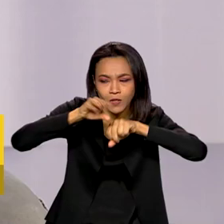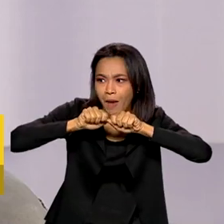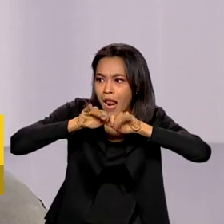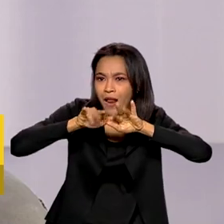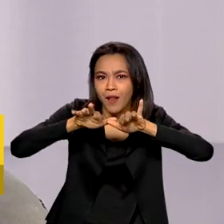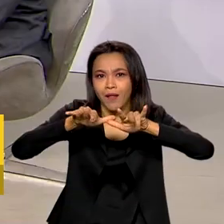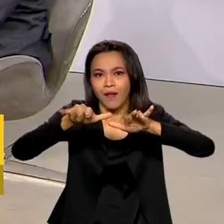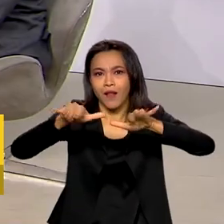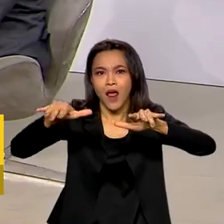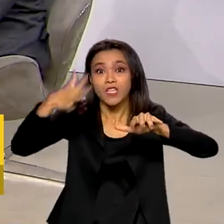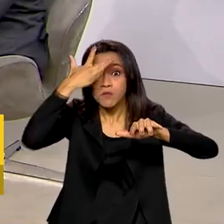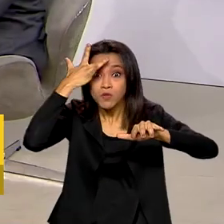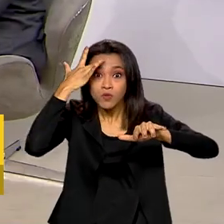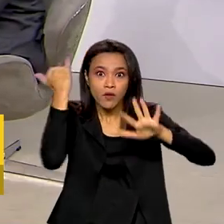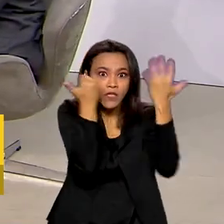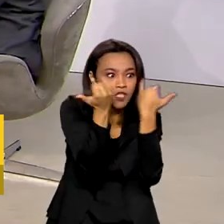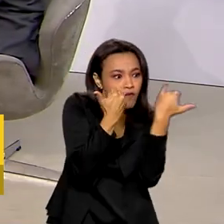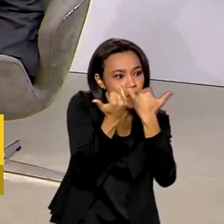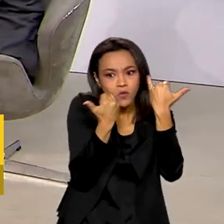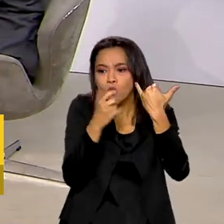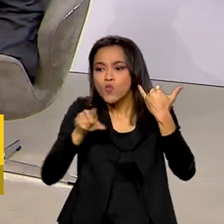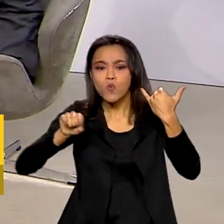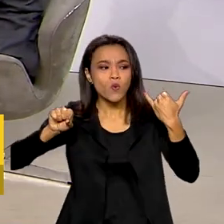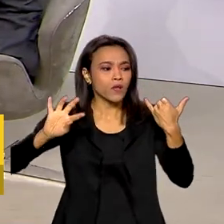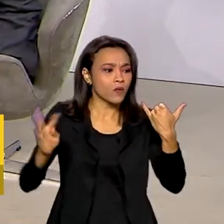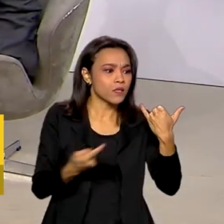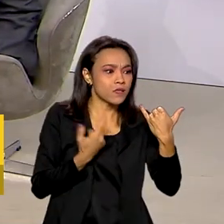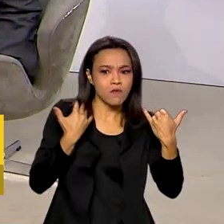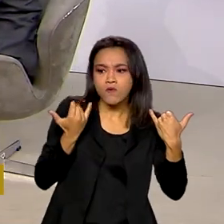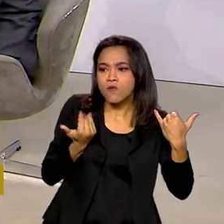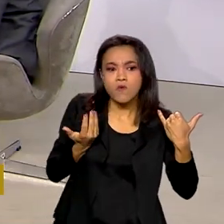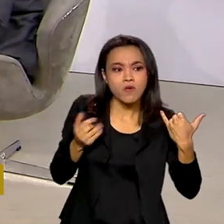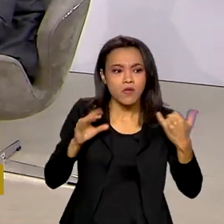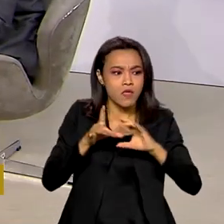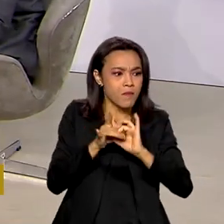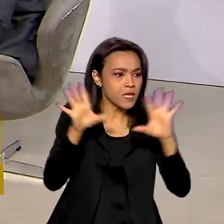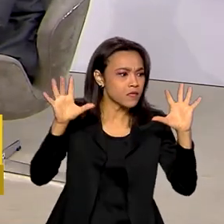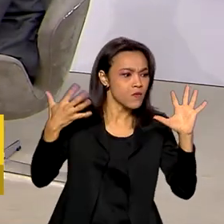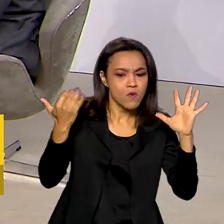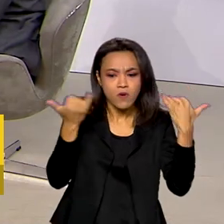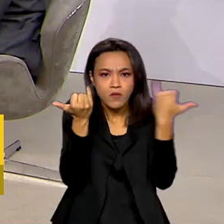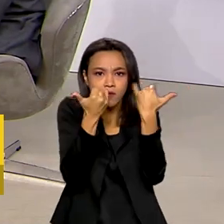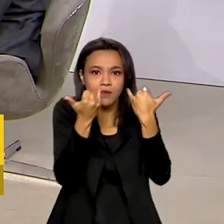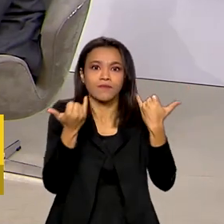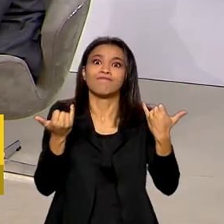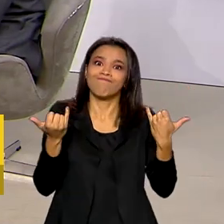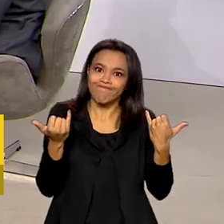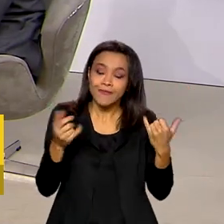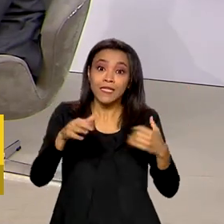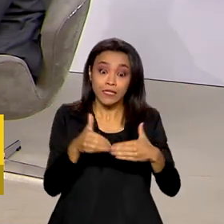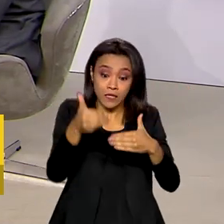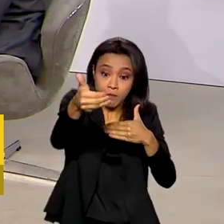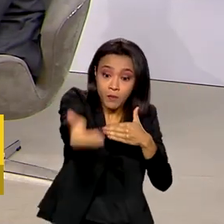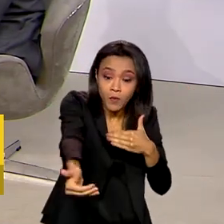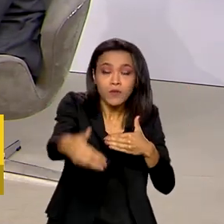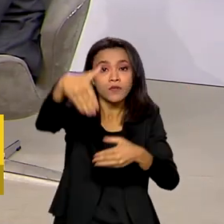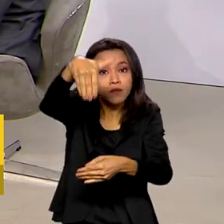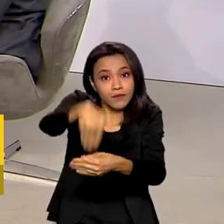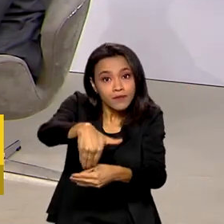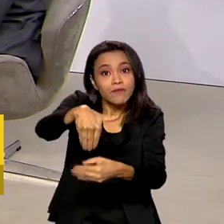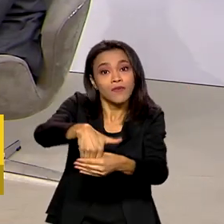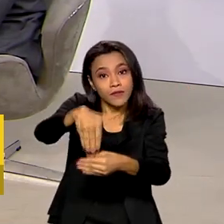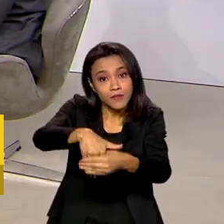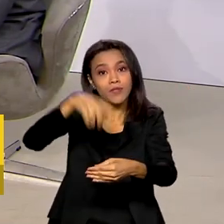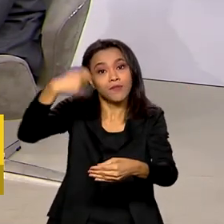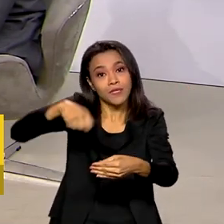muito engajadas com as questões ligadas aí à independência. E também as eleições, né? Porque eles tiveram que eleger